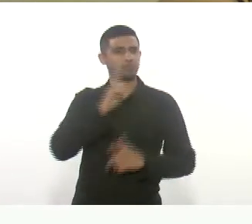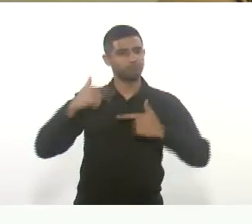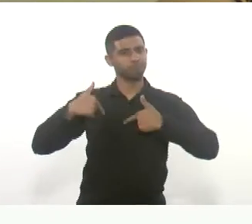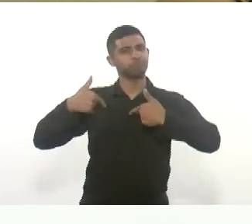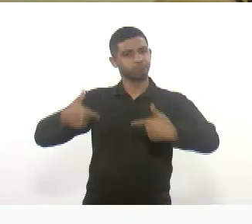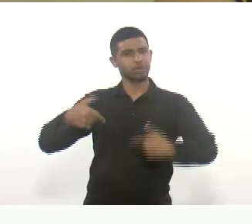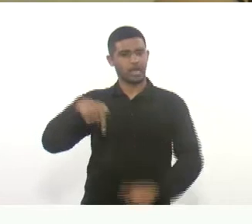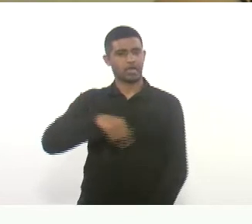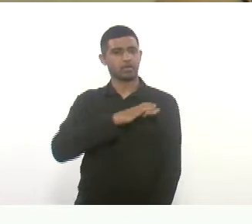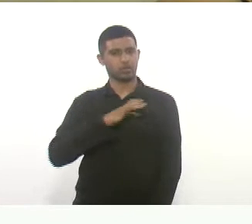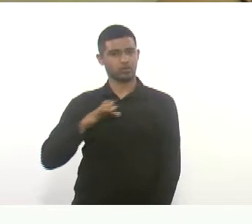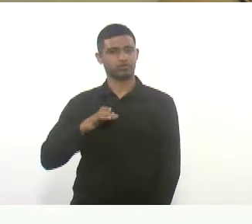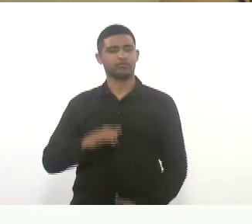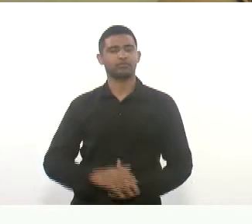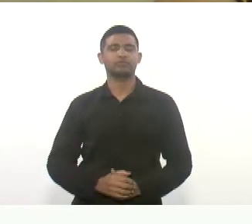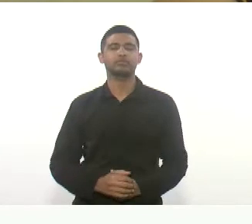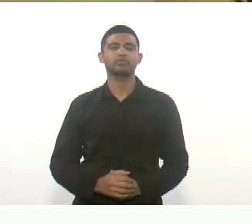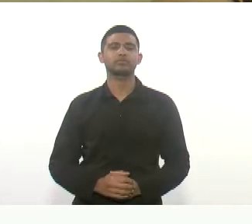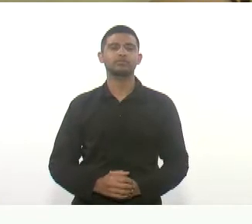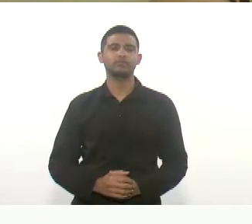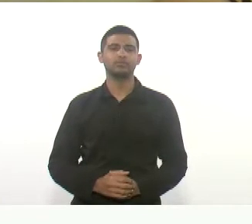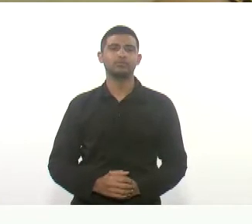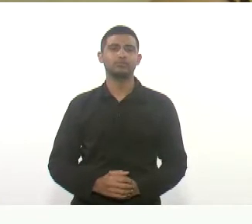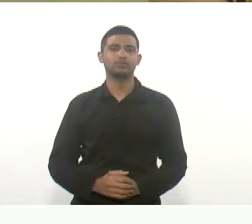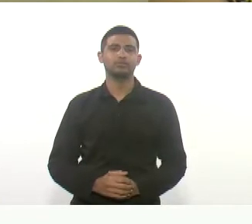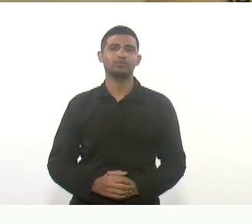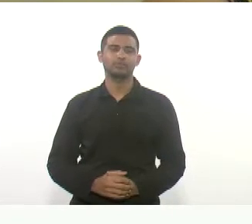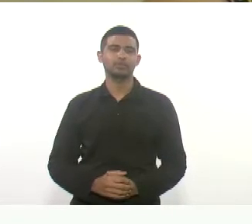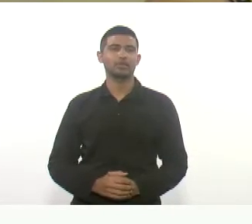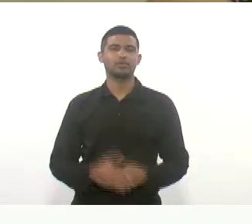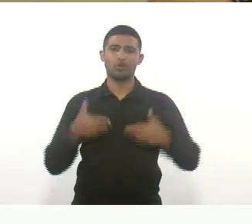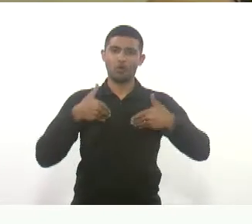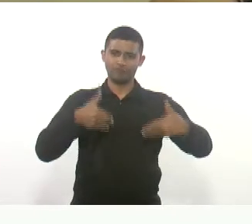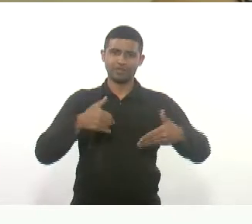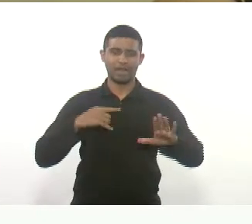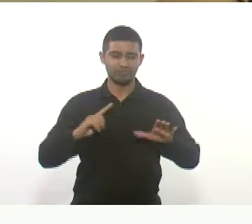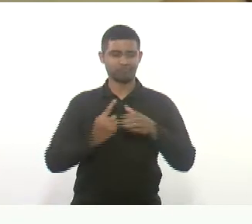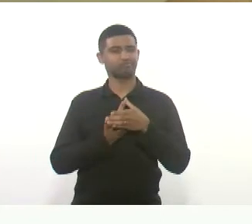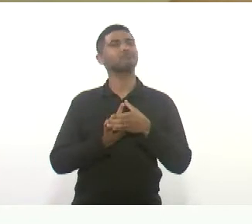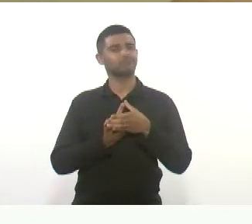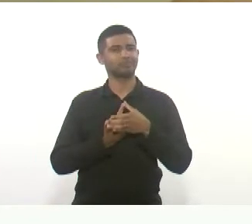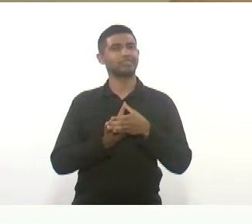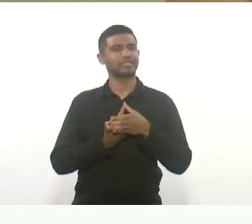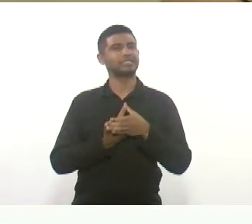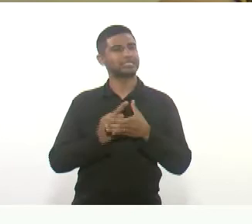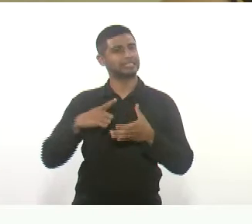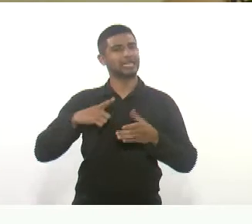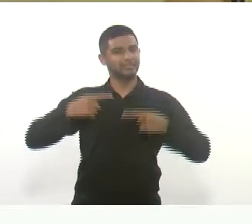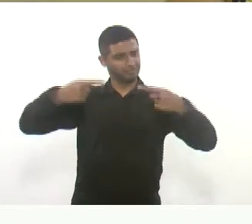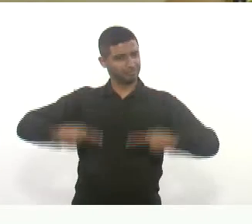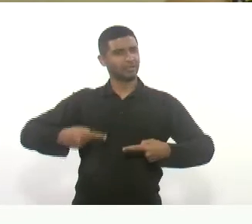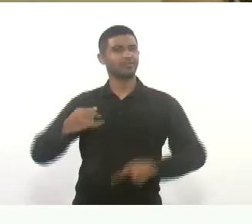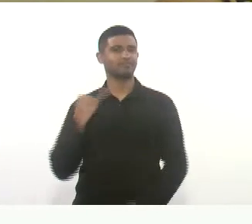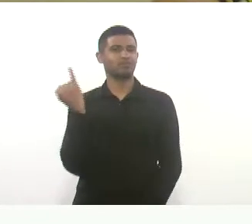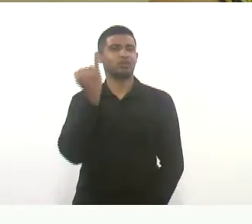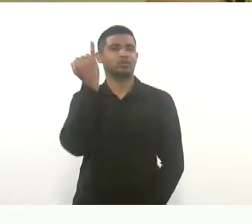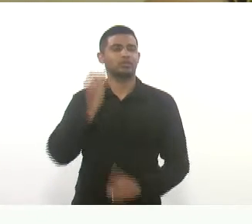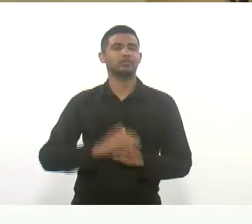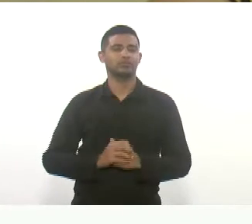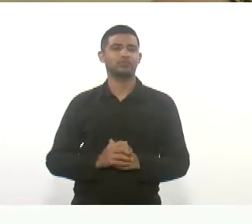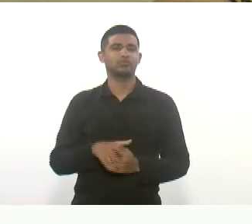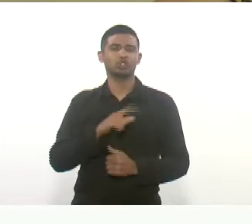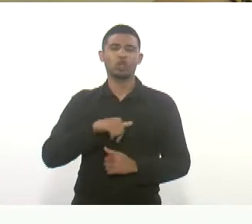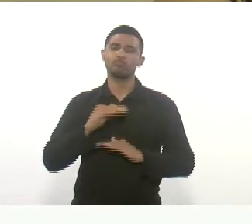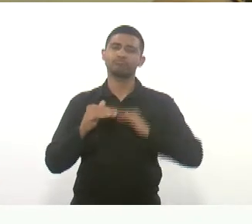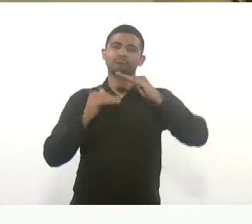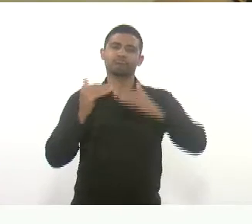iniciativa dessa comissão. É um prazer fazer parte dela. Eu acho que a gente tem um desafio muito importante, sabe, Sérgio, da gente conseguir